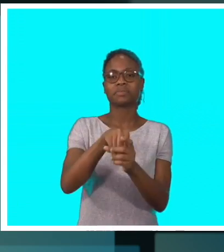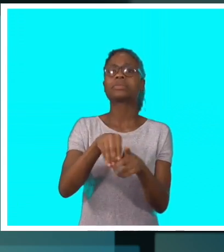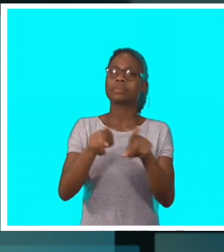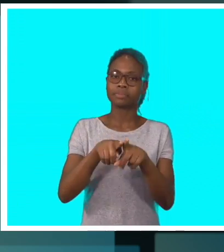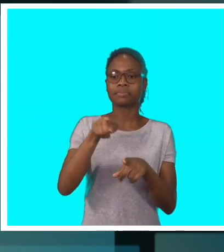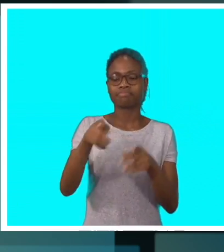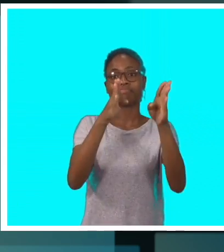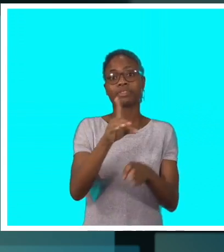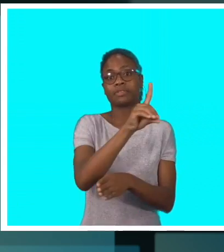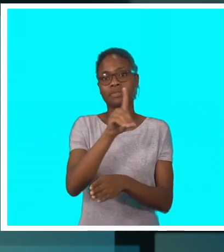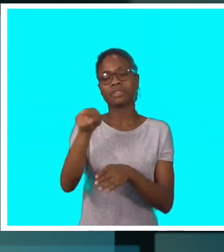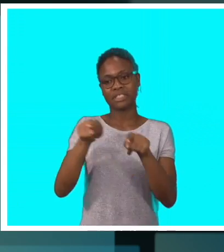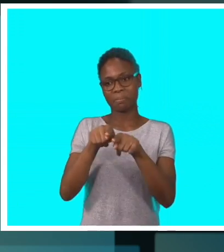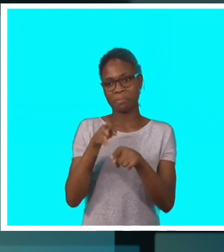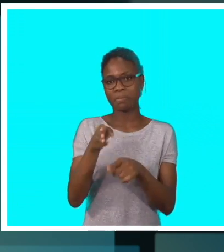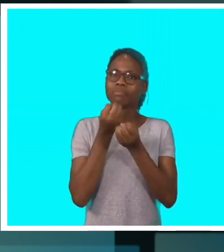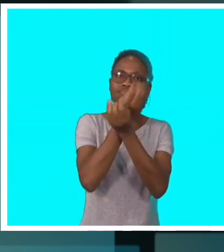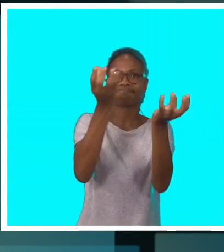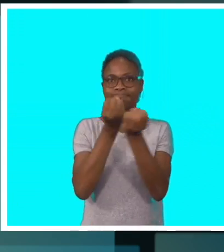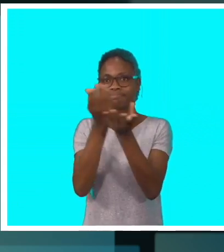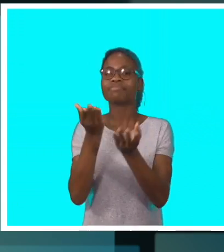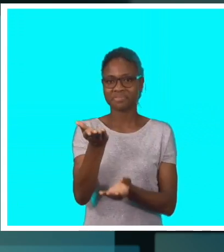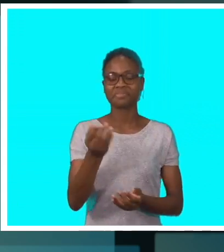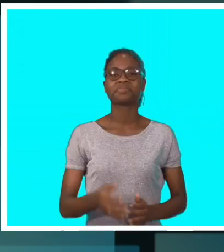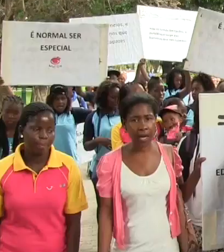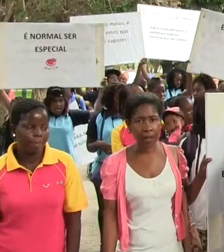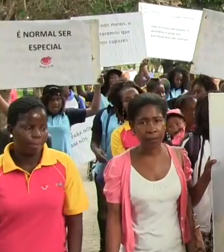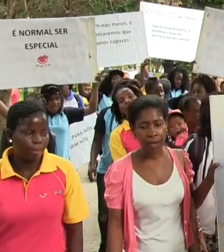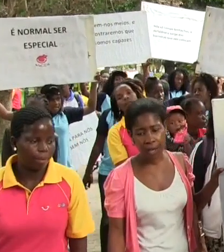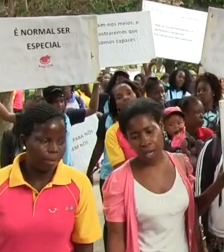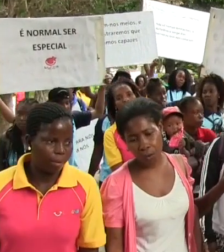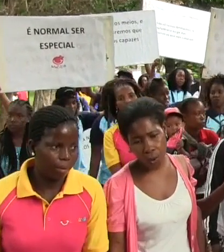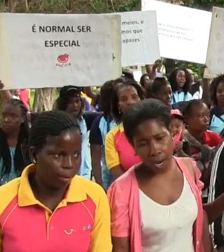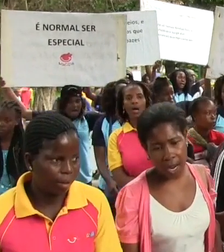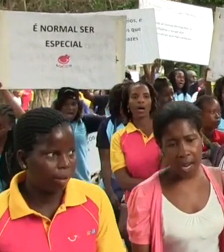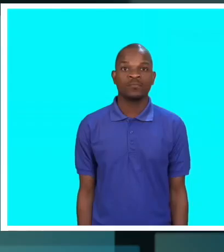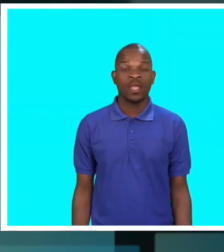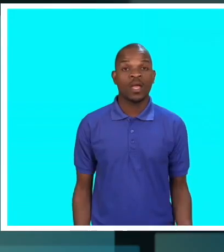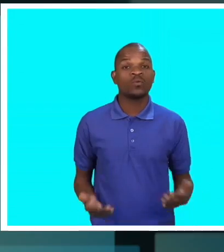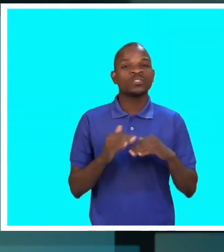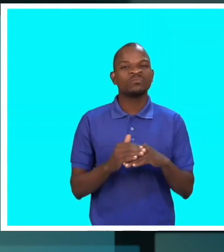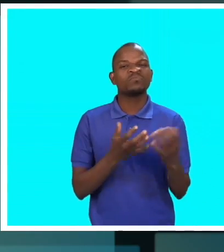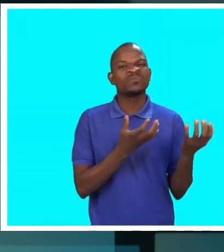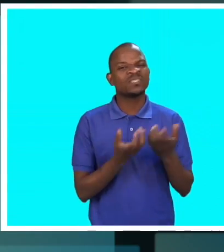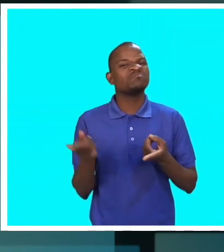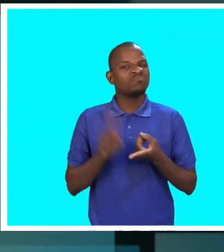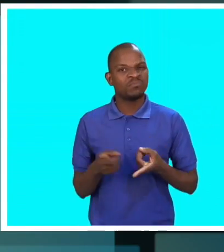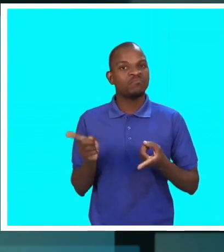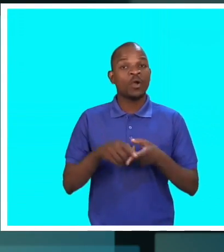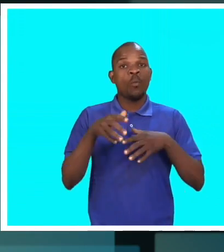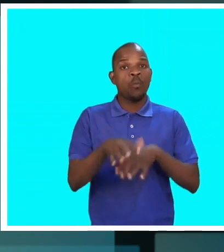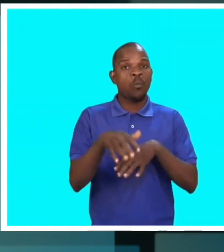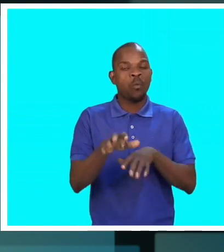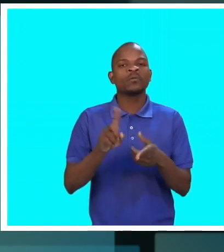iniciativa e destacaram a necessidade de envolver mais pessoas em eventos iguais. Estamos a precisar de mais